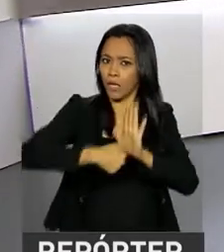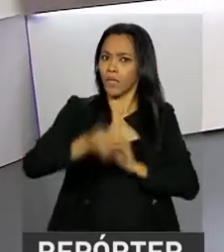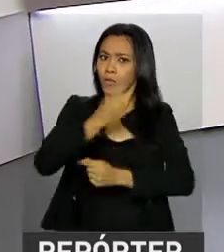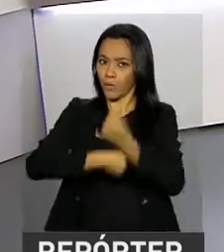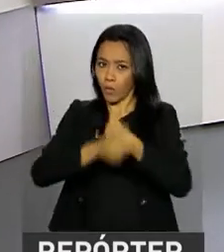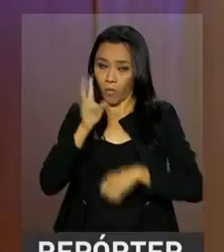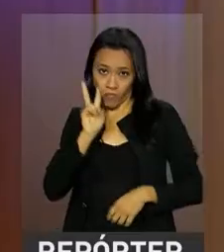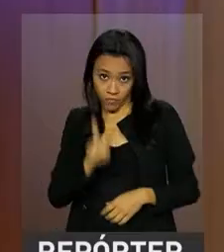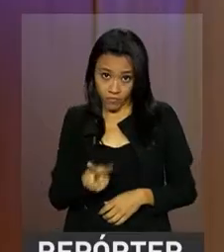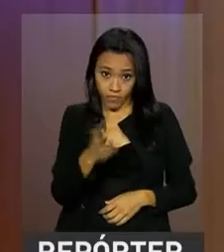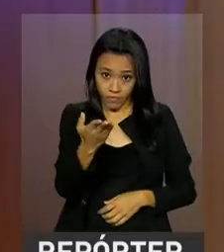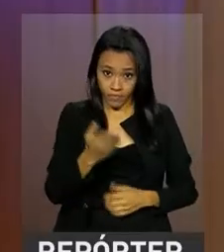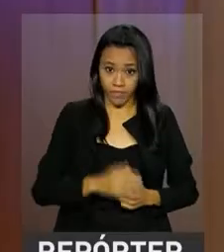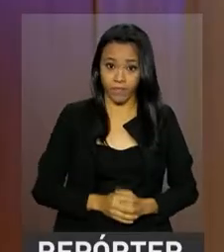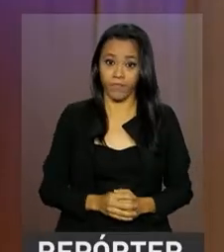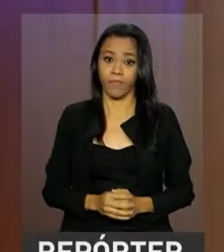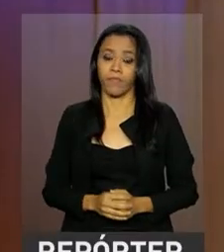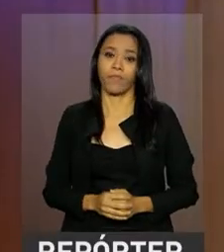ver